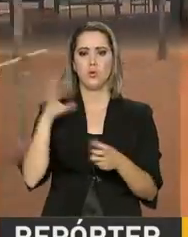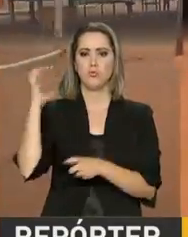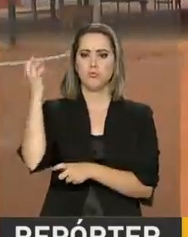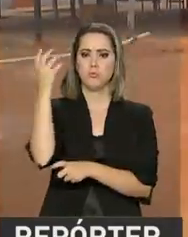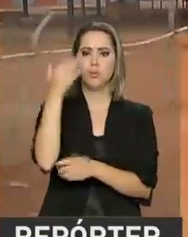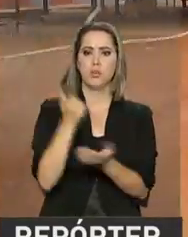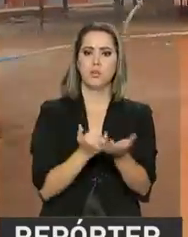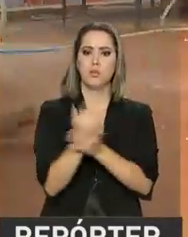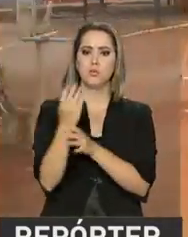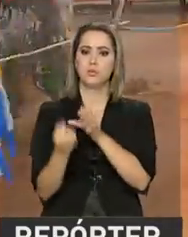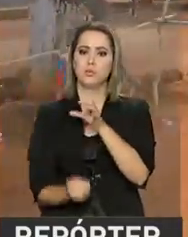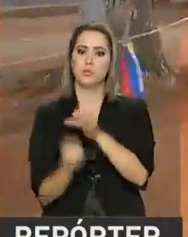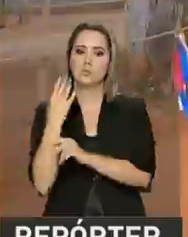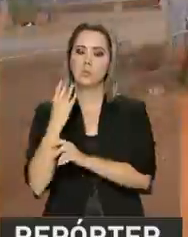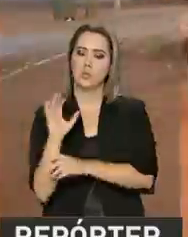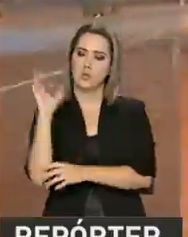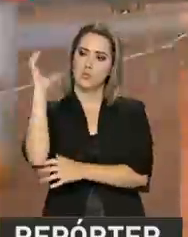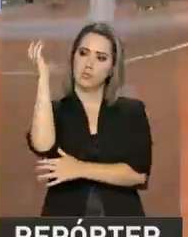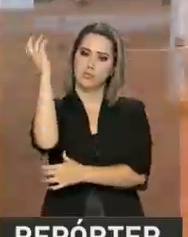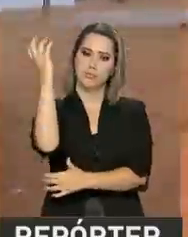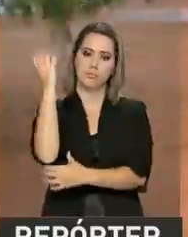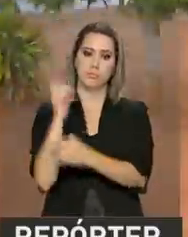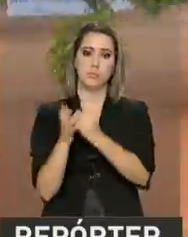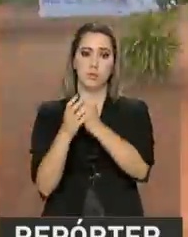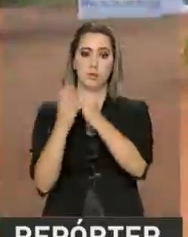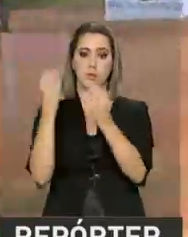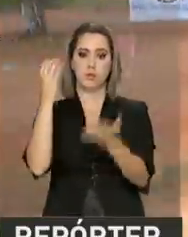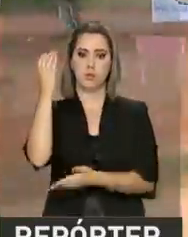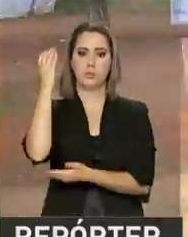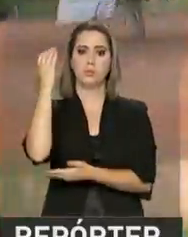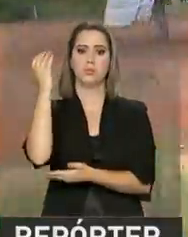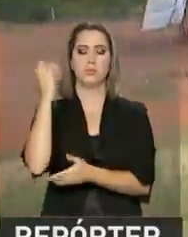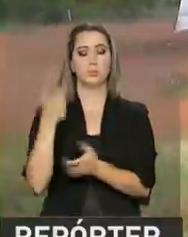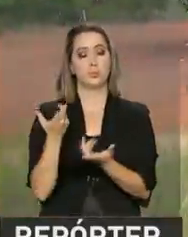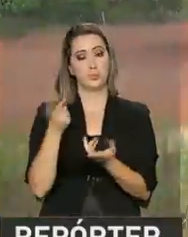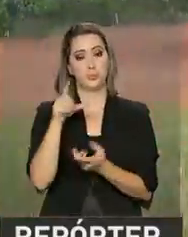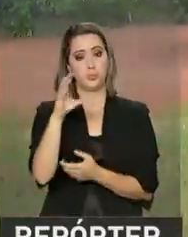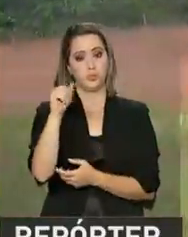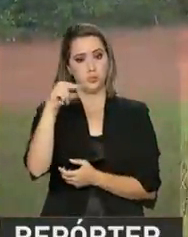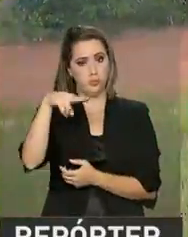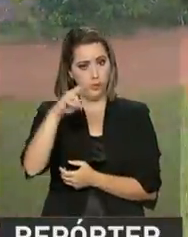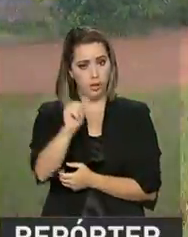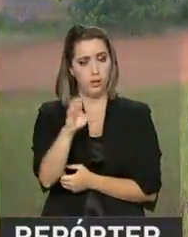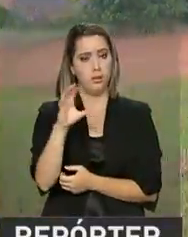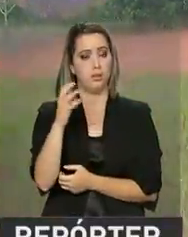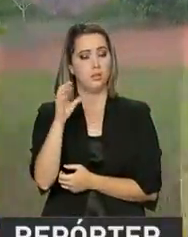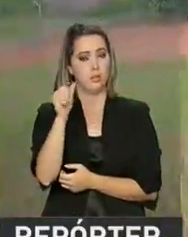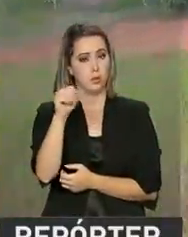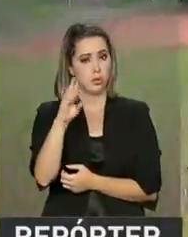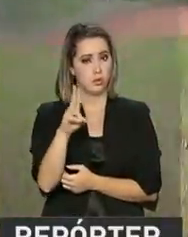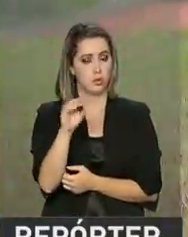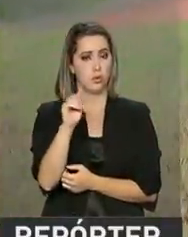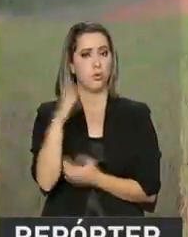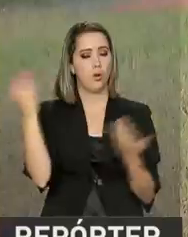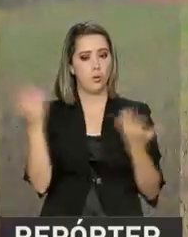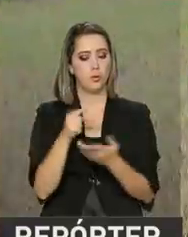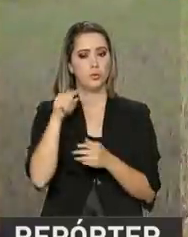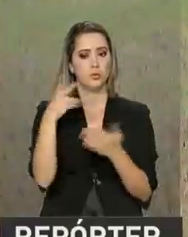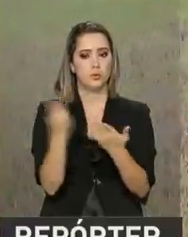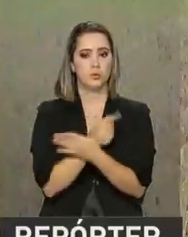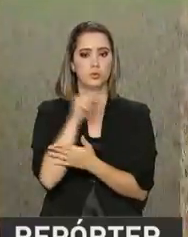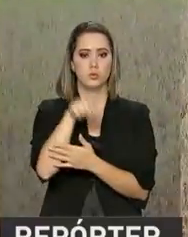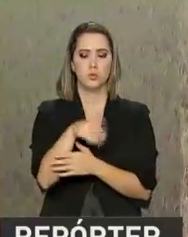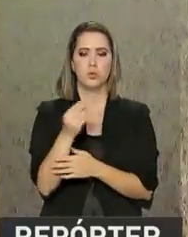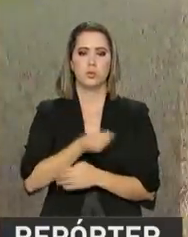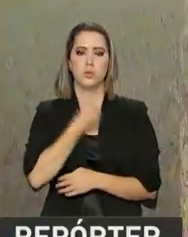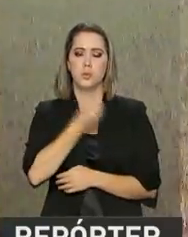nasceu nos engenhos de cana-de-açúcar, que até hoje é cultivada em Pernambuco. O Maracatu Rural é uma manifestação popular sobre